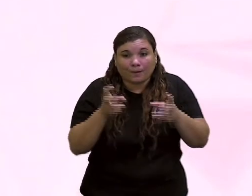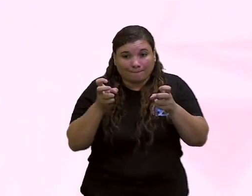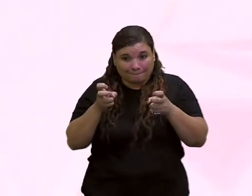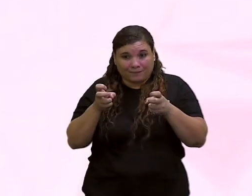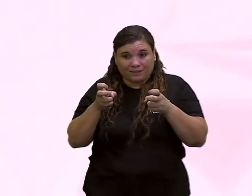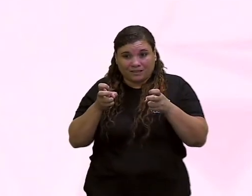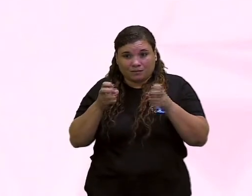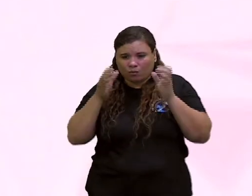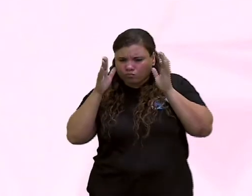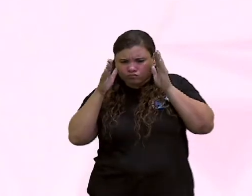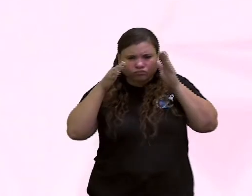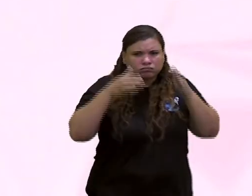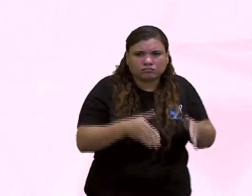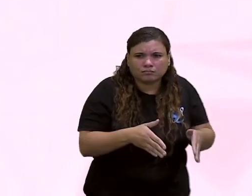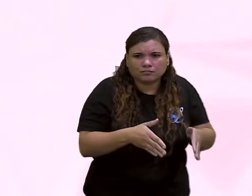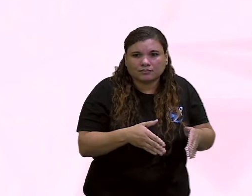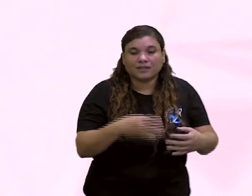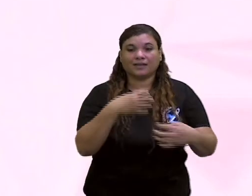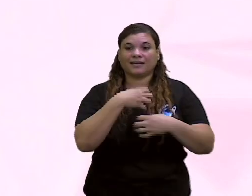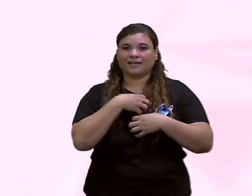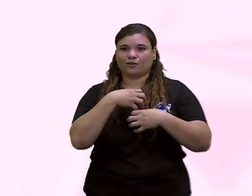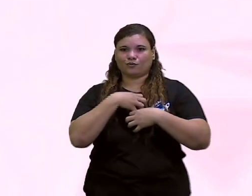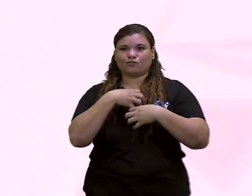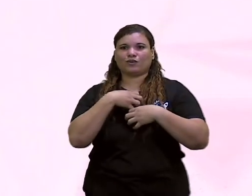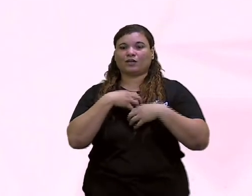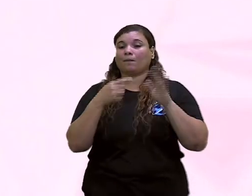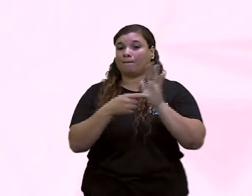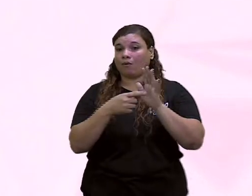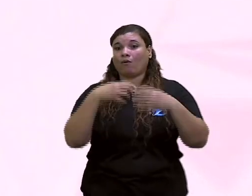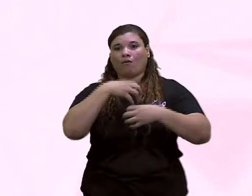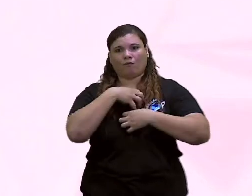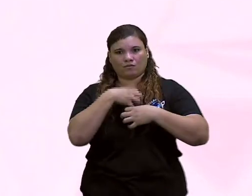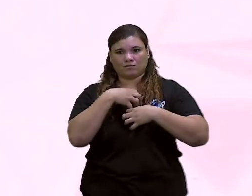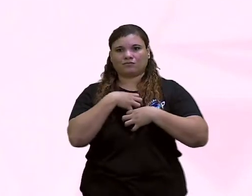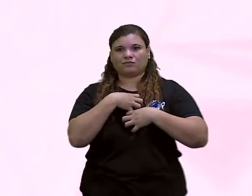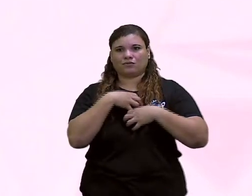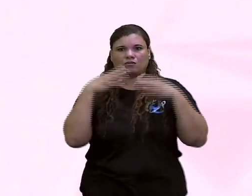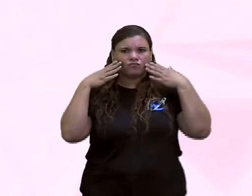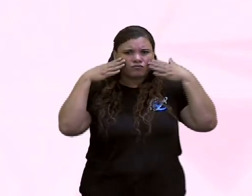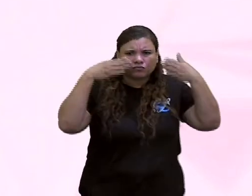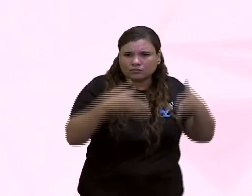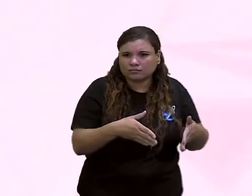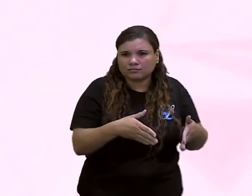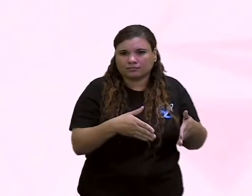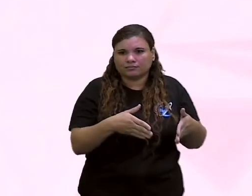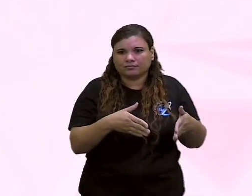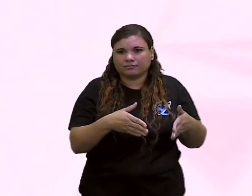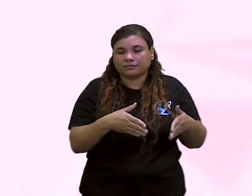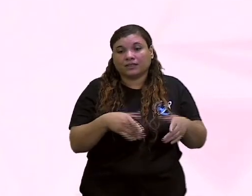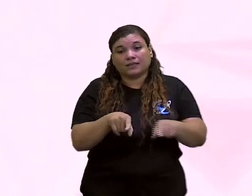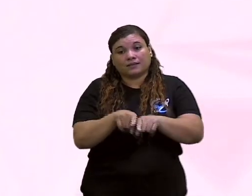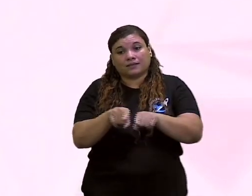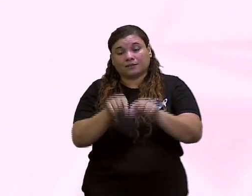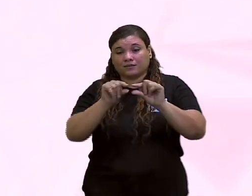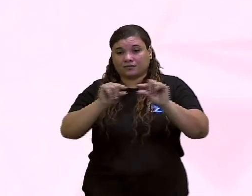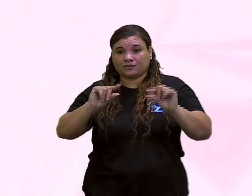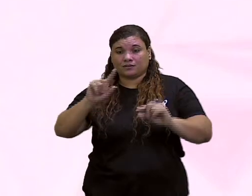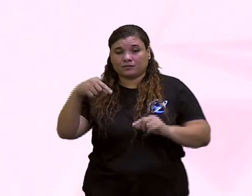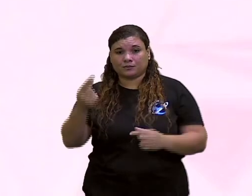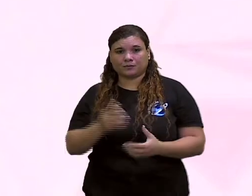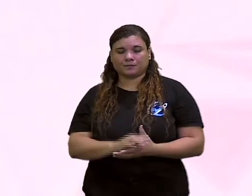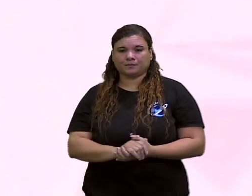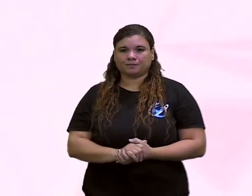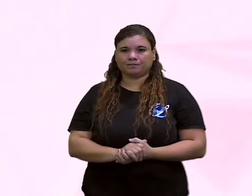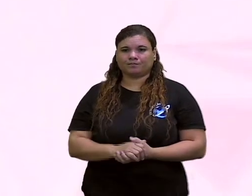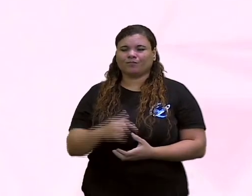Concentradamente é o quê? É o modo. Então, adjunto adverbial de modo. Aí eu tenho o adjunto adverbial de